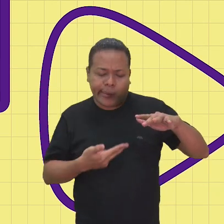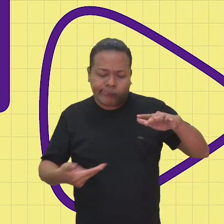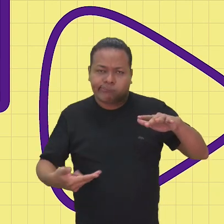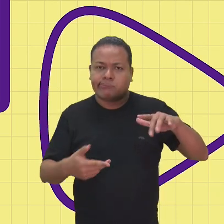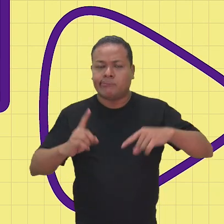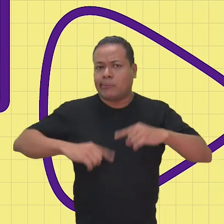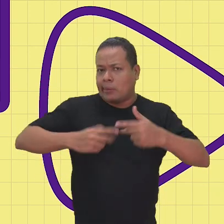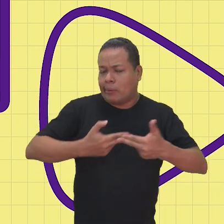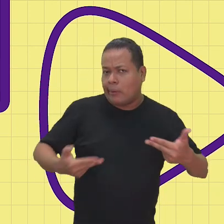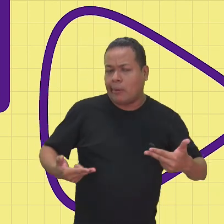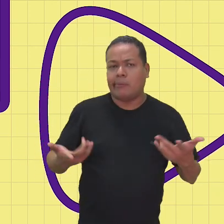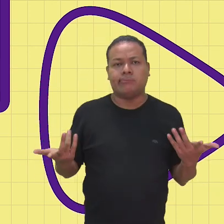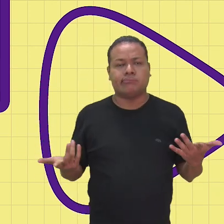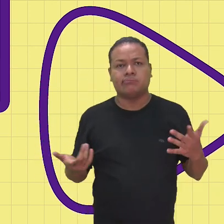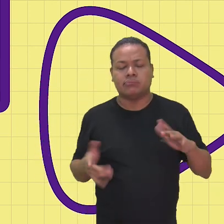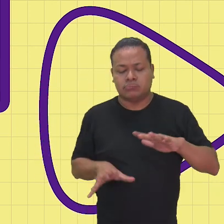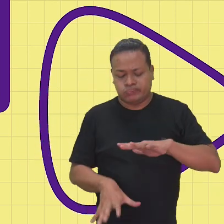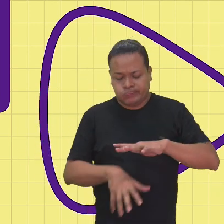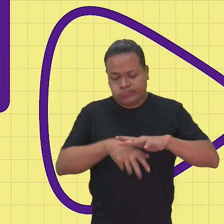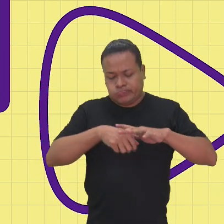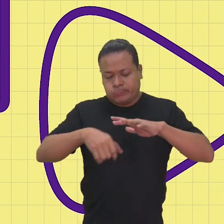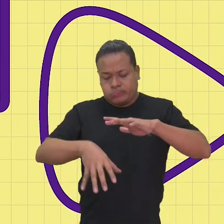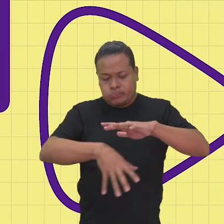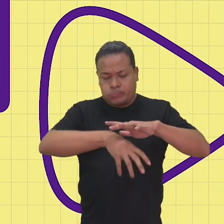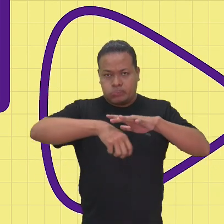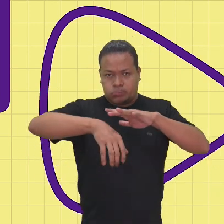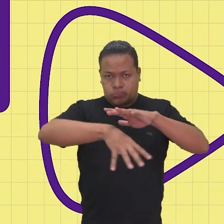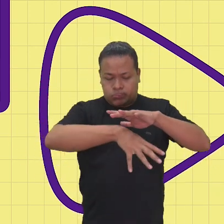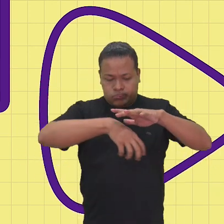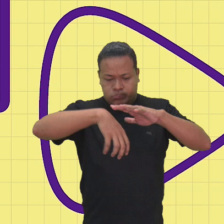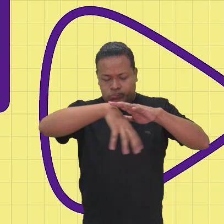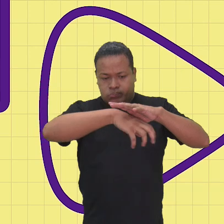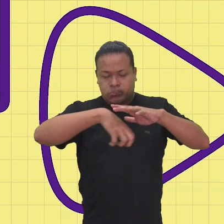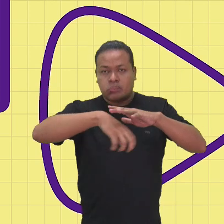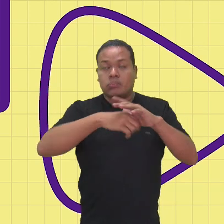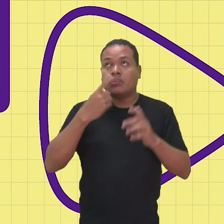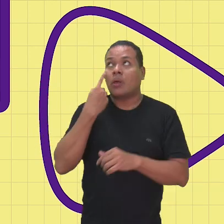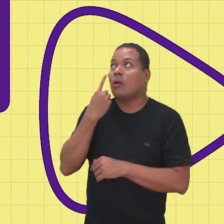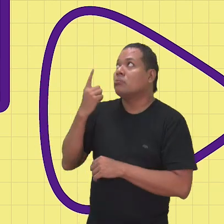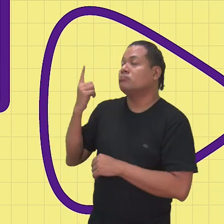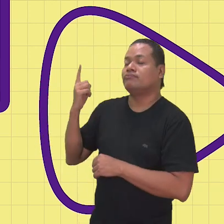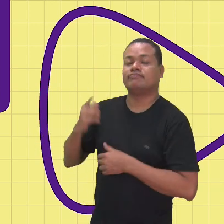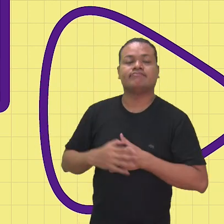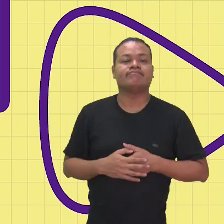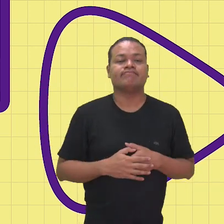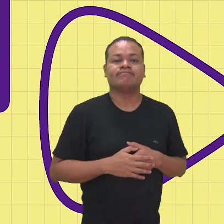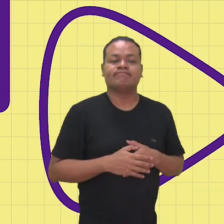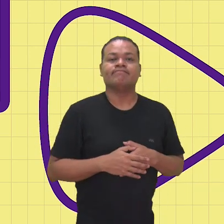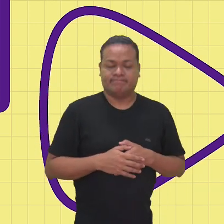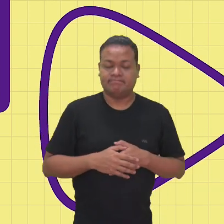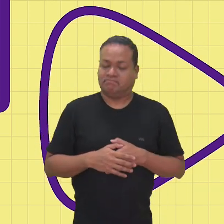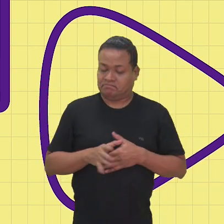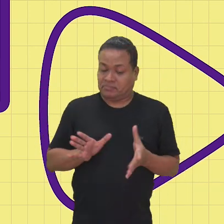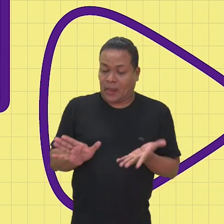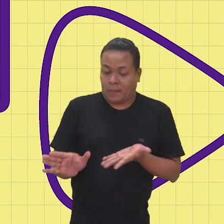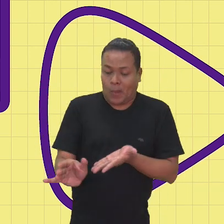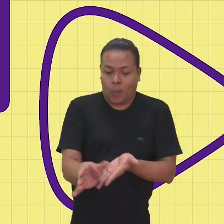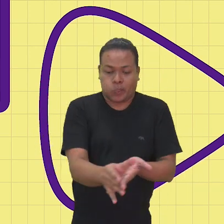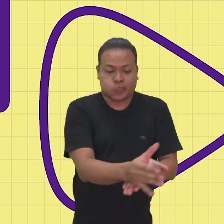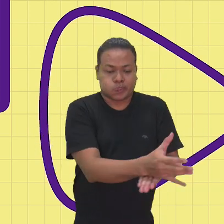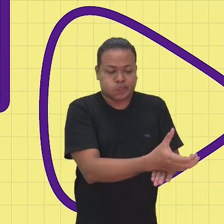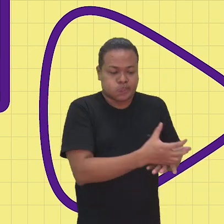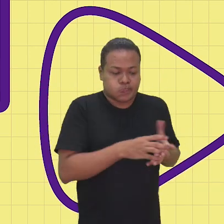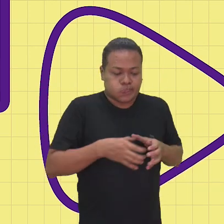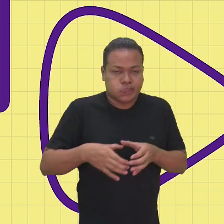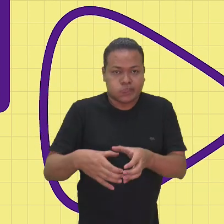matéria orgânica. E aí o que acontece quando ela estabiliza essas cargas? Ela vai formar esses coágulos, esses flocos,